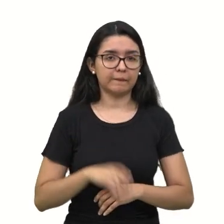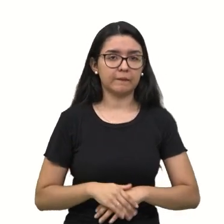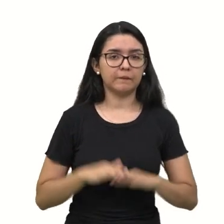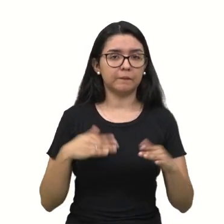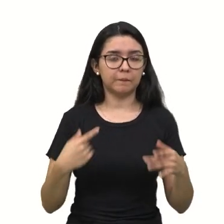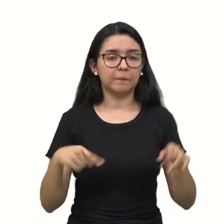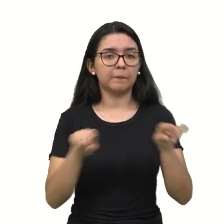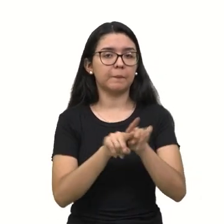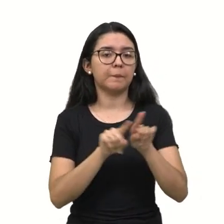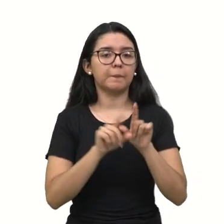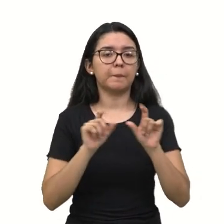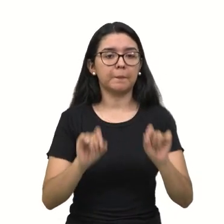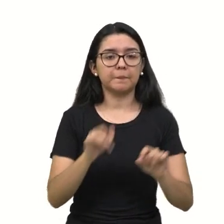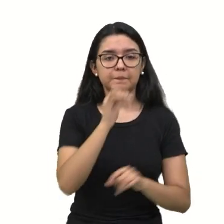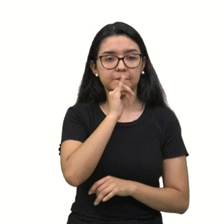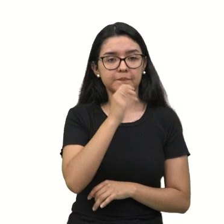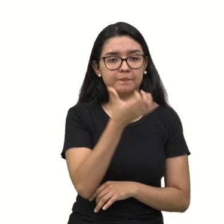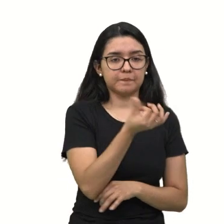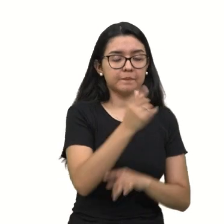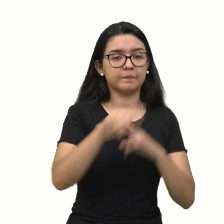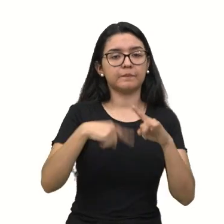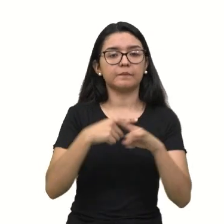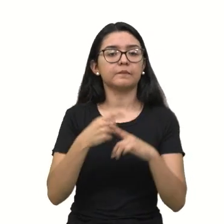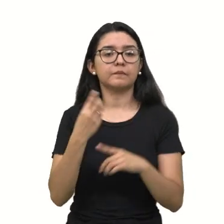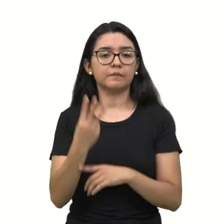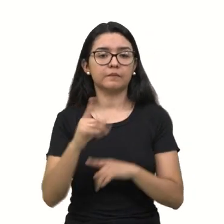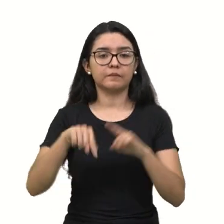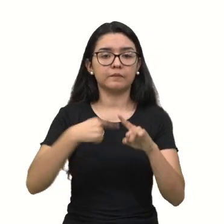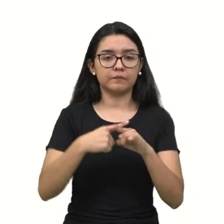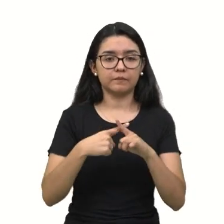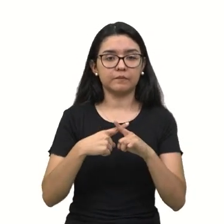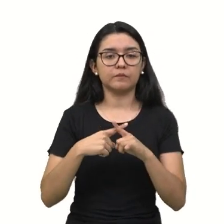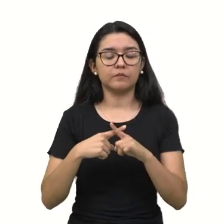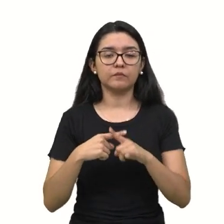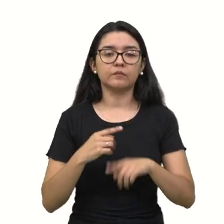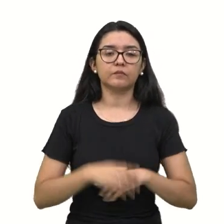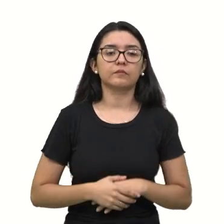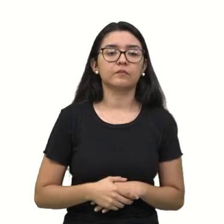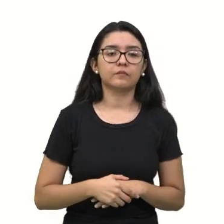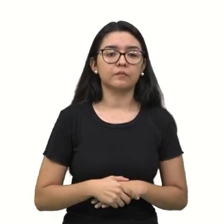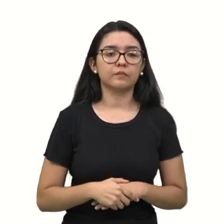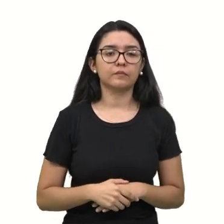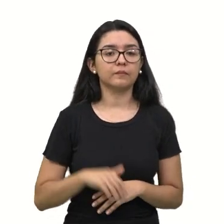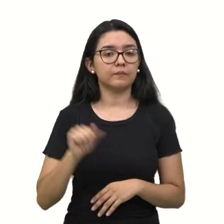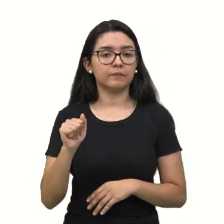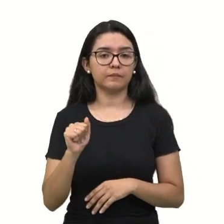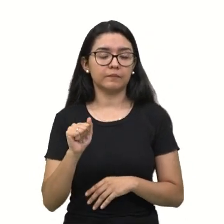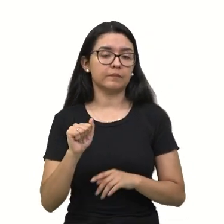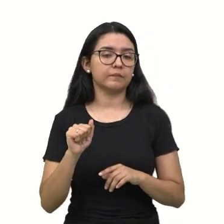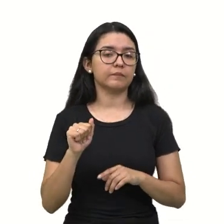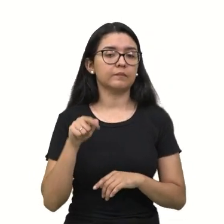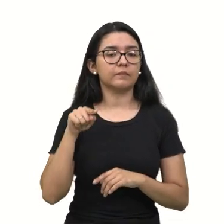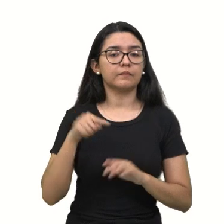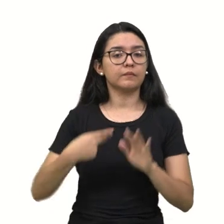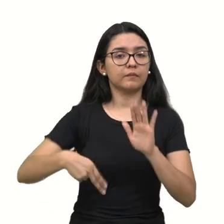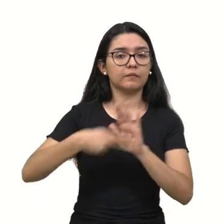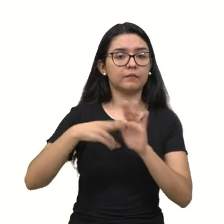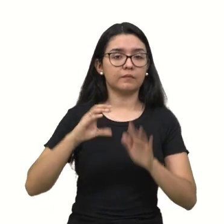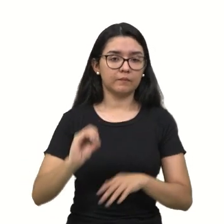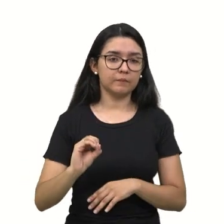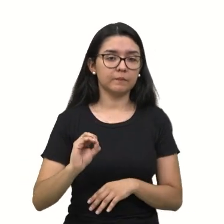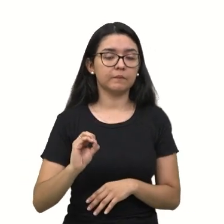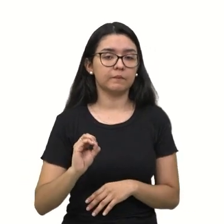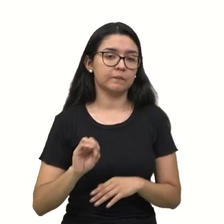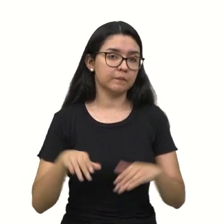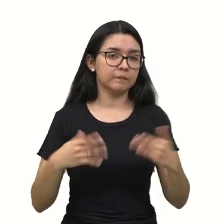você tivesse aqui 6 vezes 3 vezes A e dissesse que isso daqui é igual a 0.